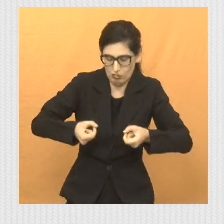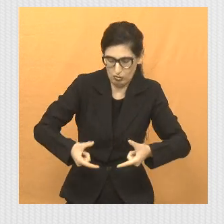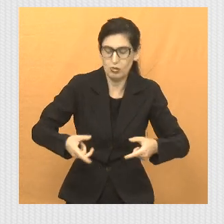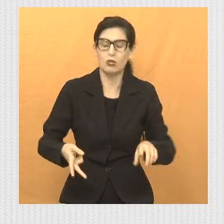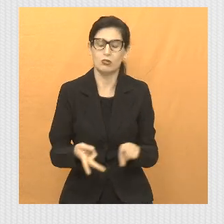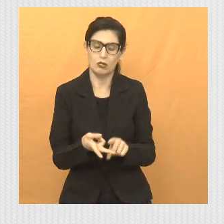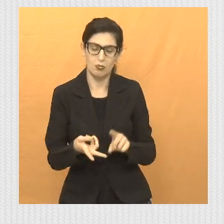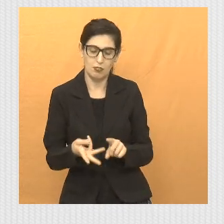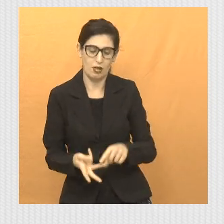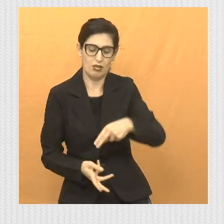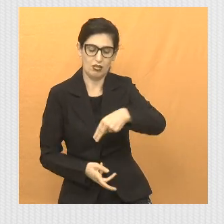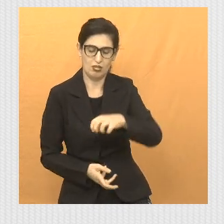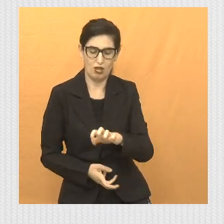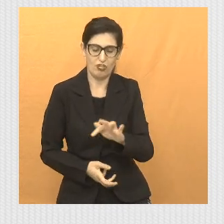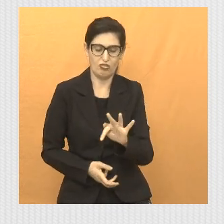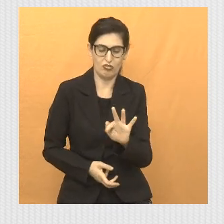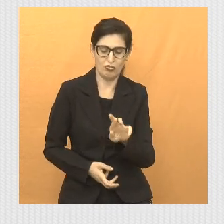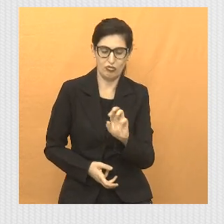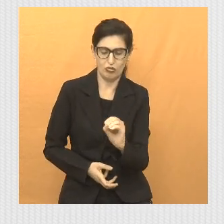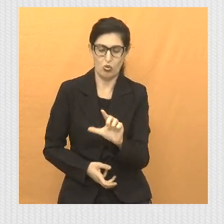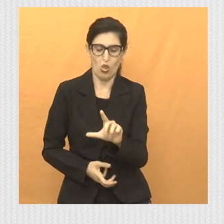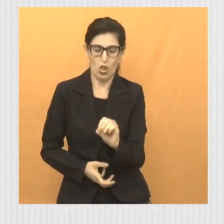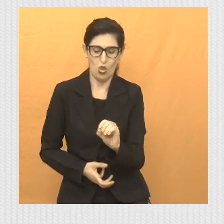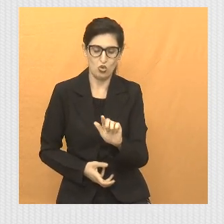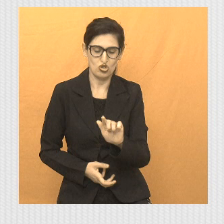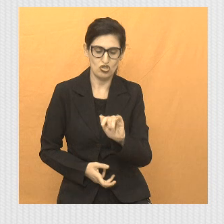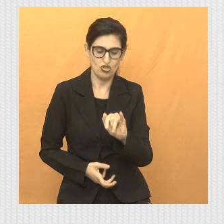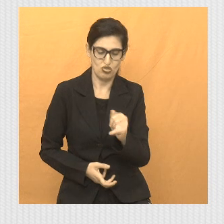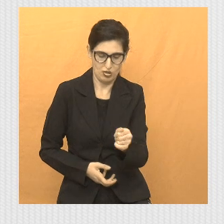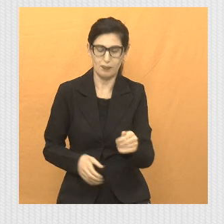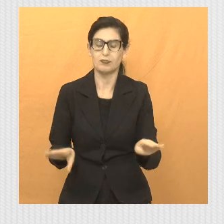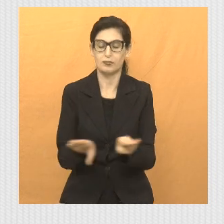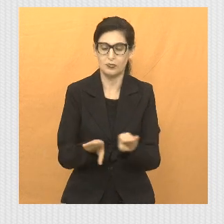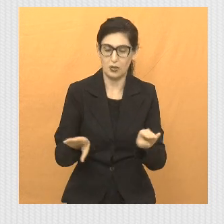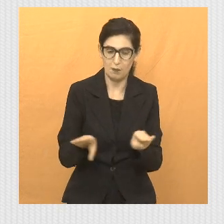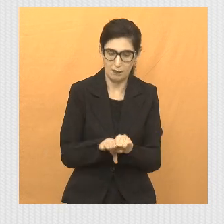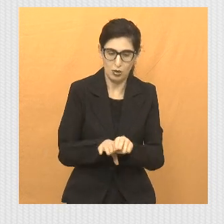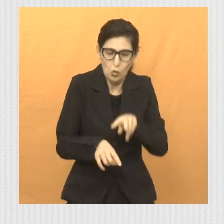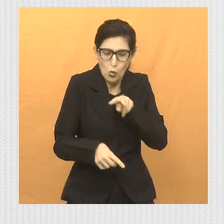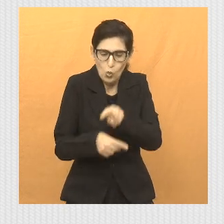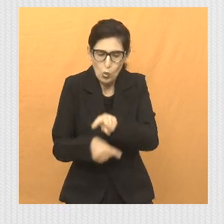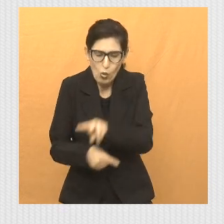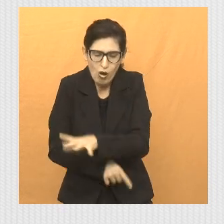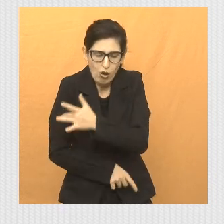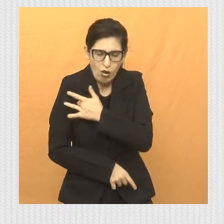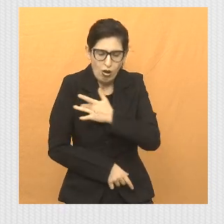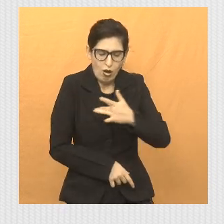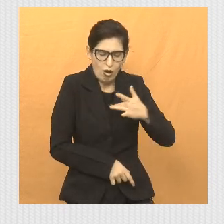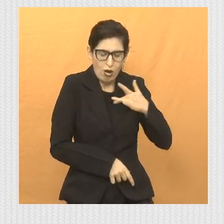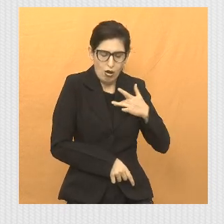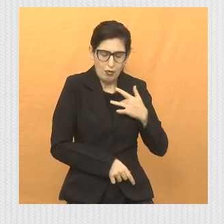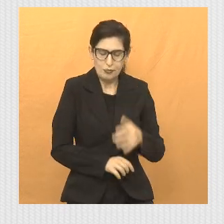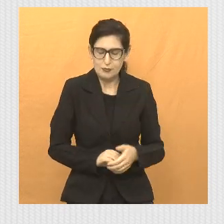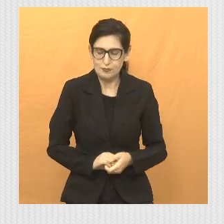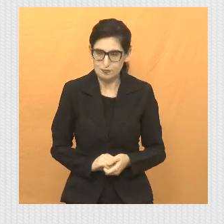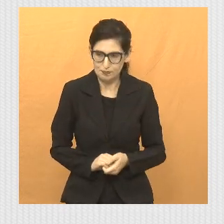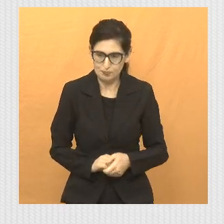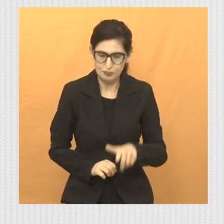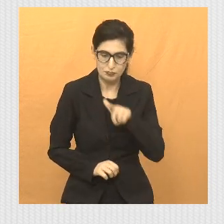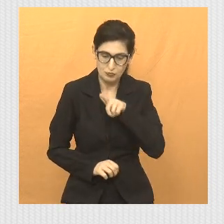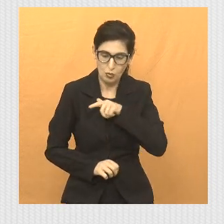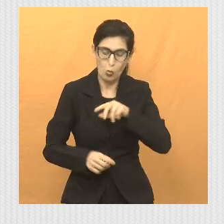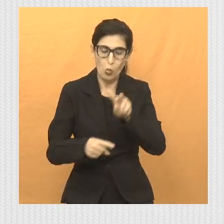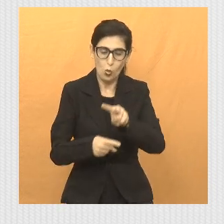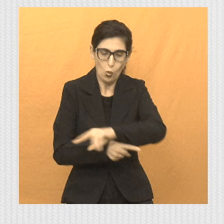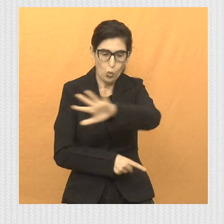nefrologia. Na vigilância à saúde, nós temos a vigilância